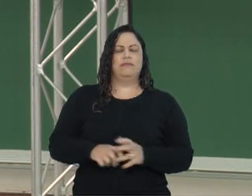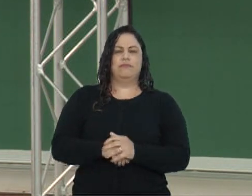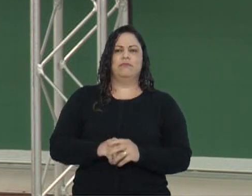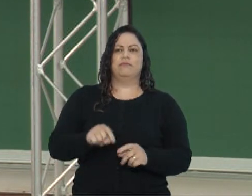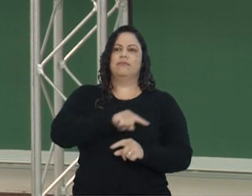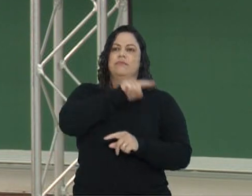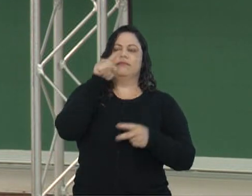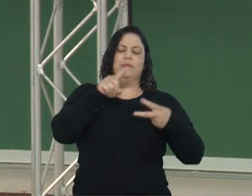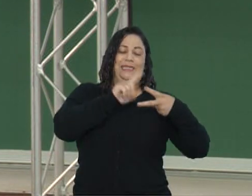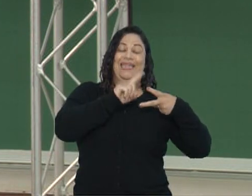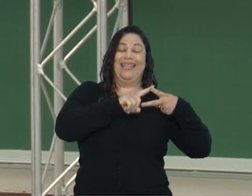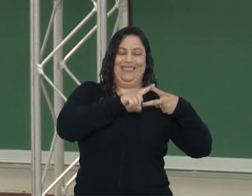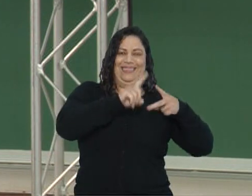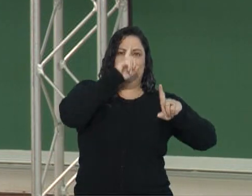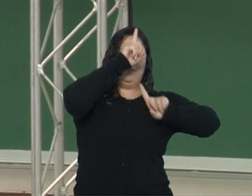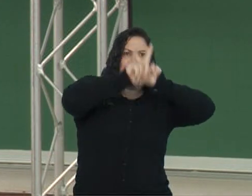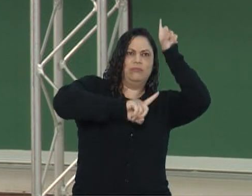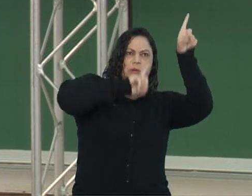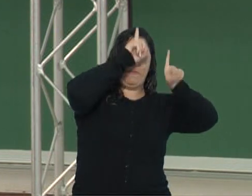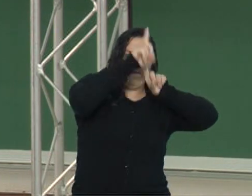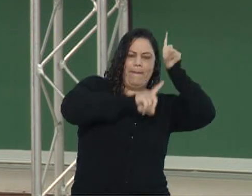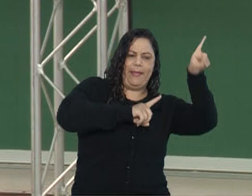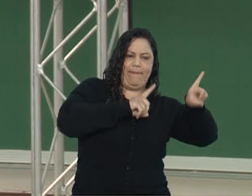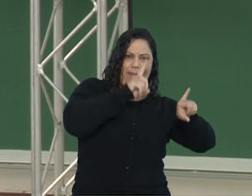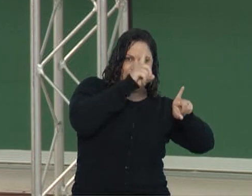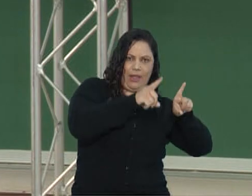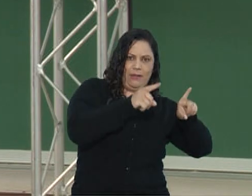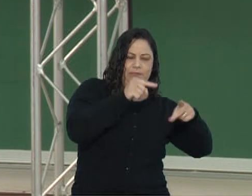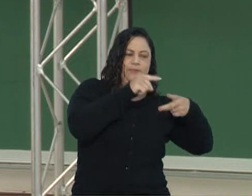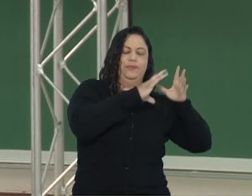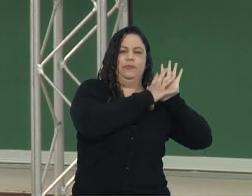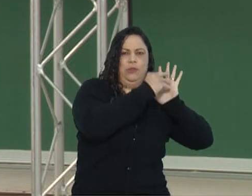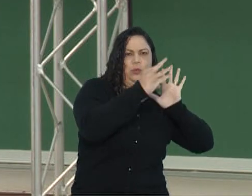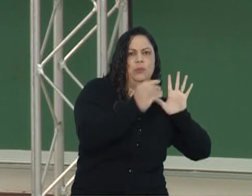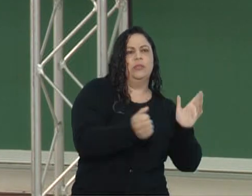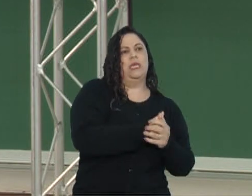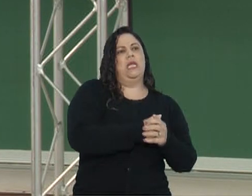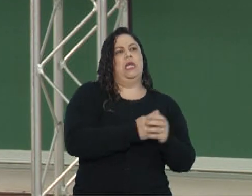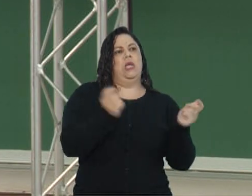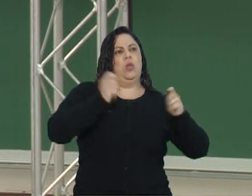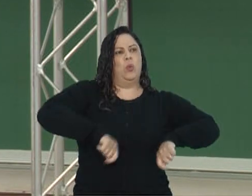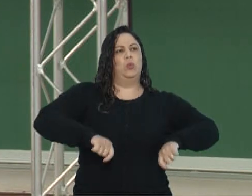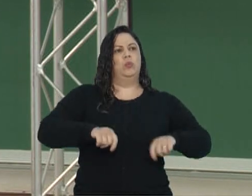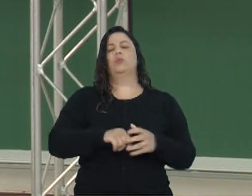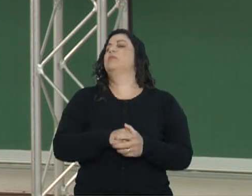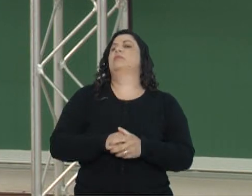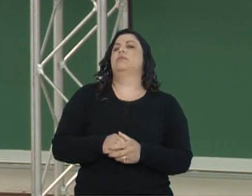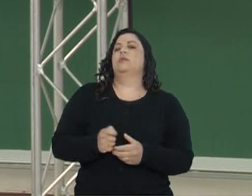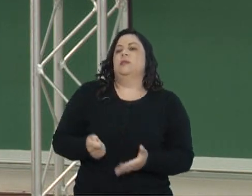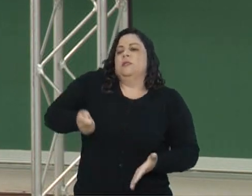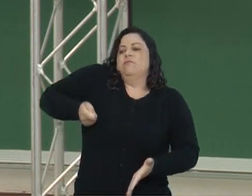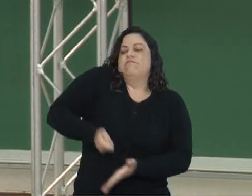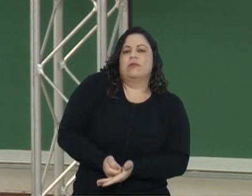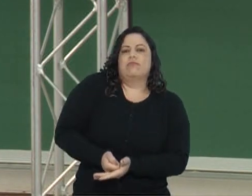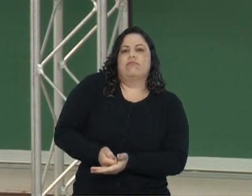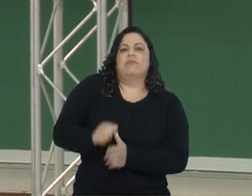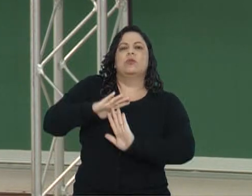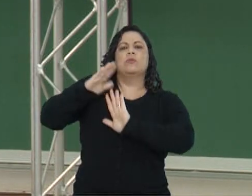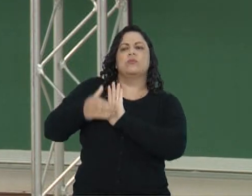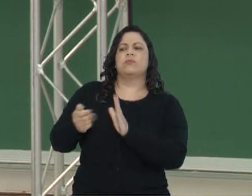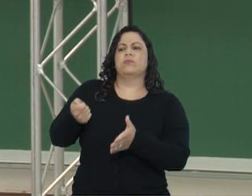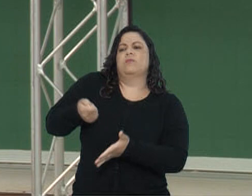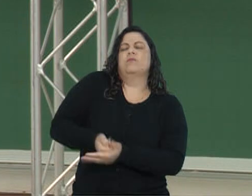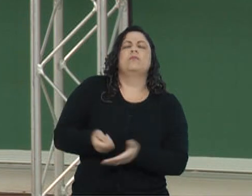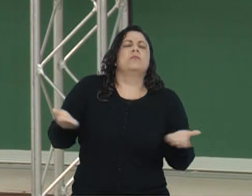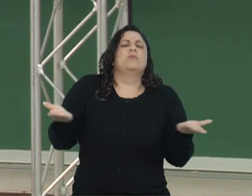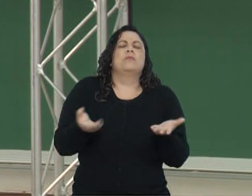imposta naqueles modelos que a gente falou do Estado, por exemplo, nazista, o Estado fascista, como se fala tanto hoje, não? Quem são os fascistas,